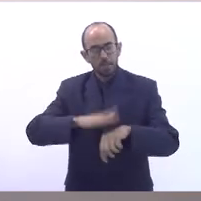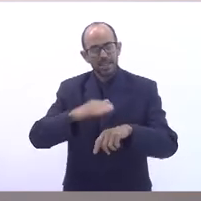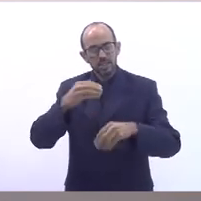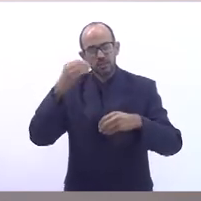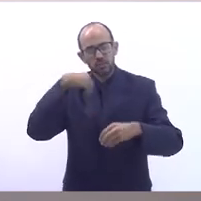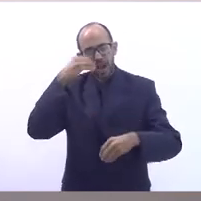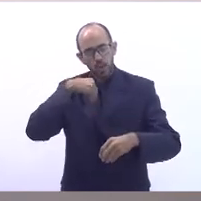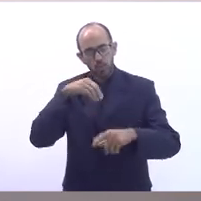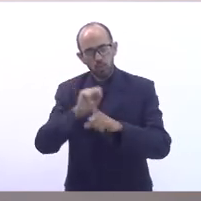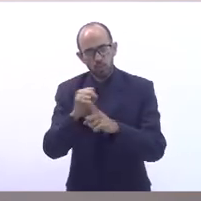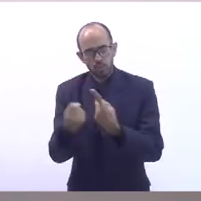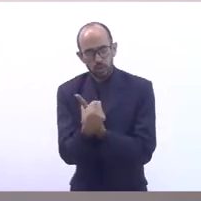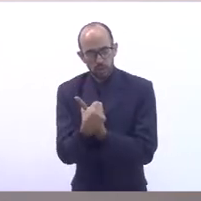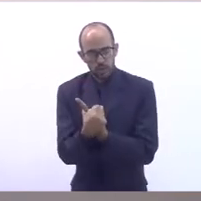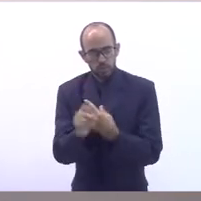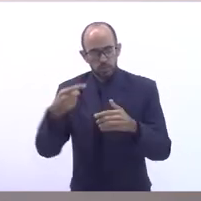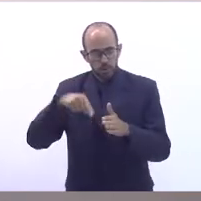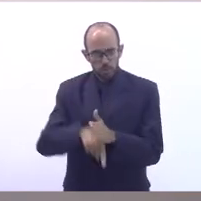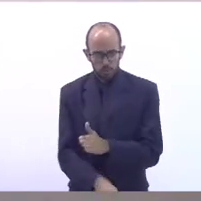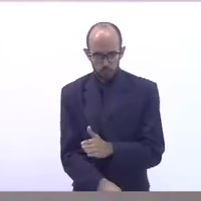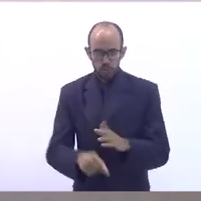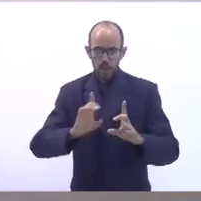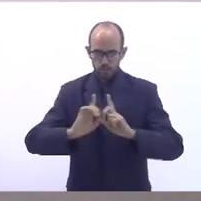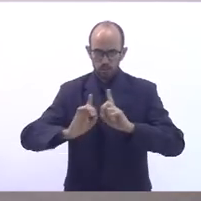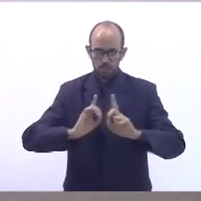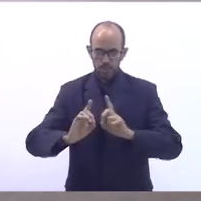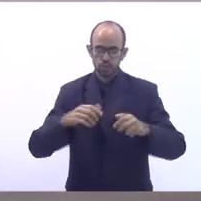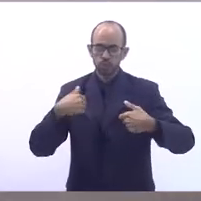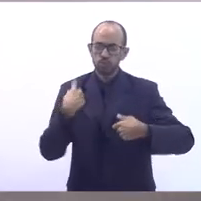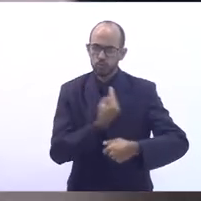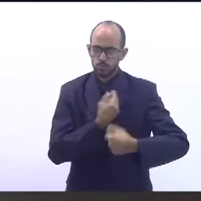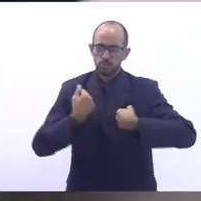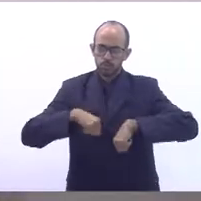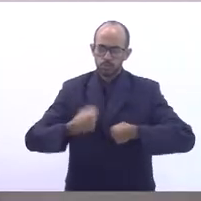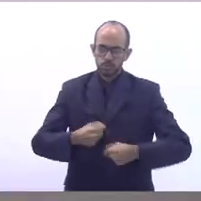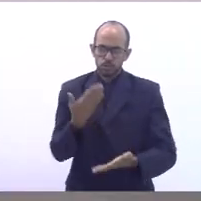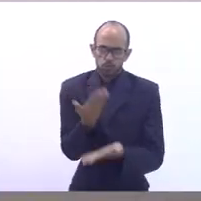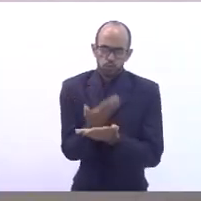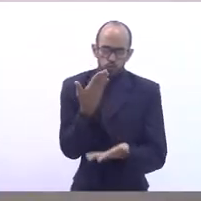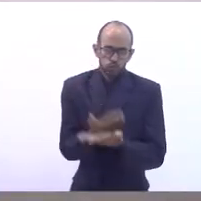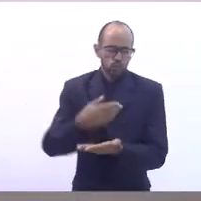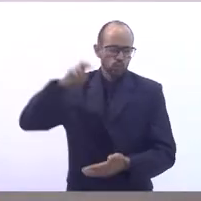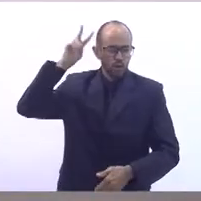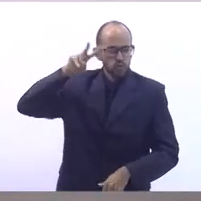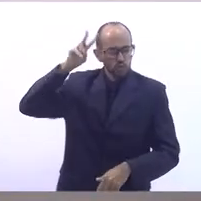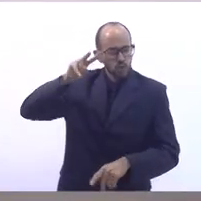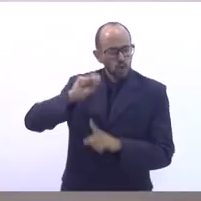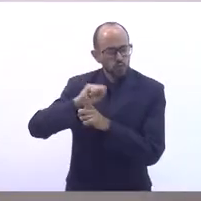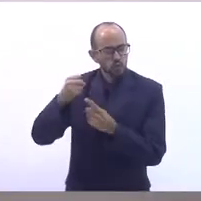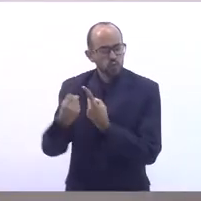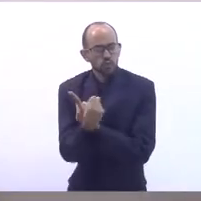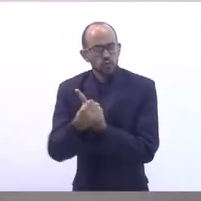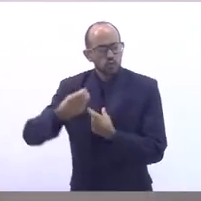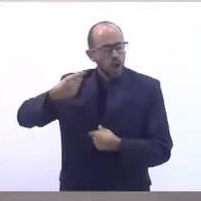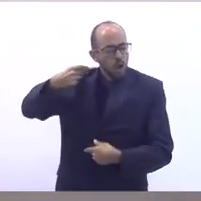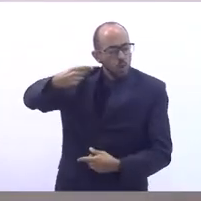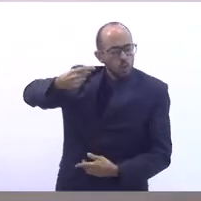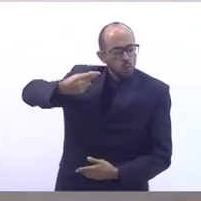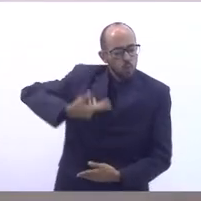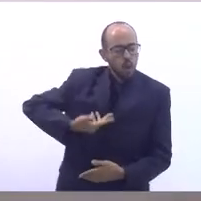para o debate precisamos fazer um estudo histórico e sociológico